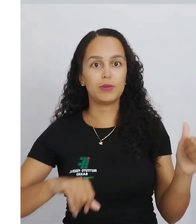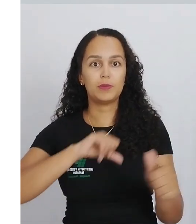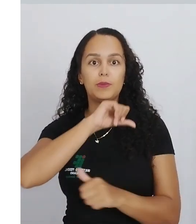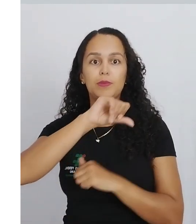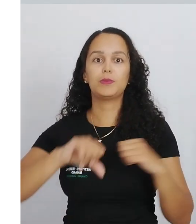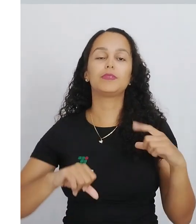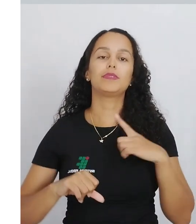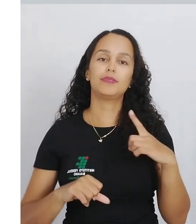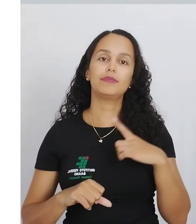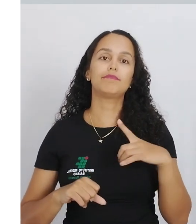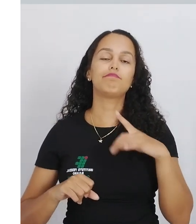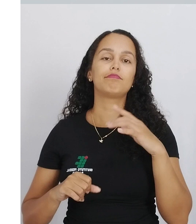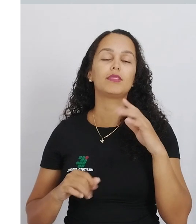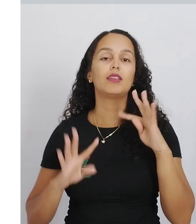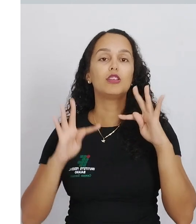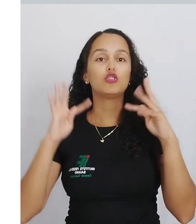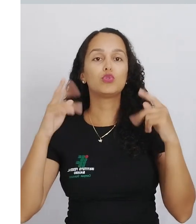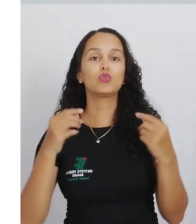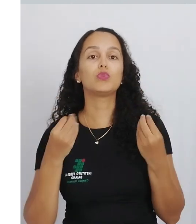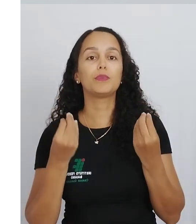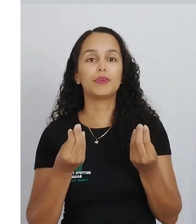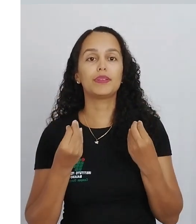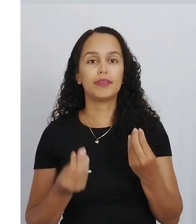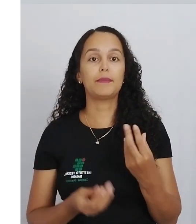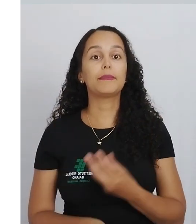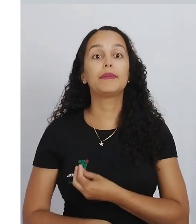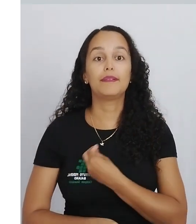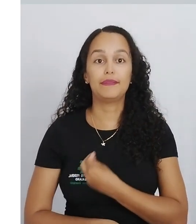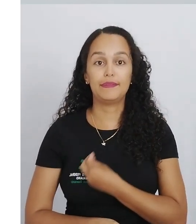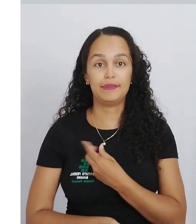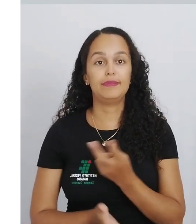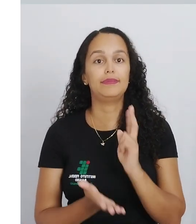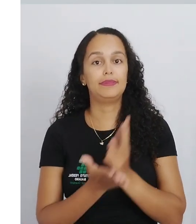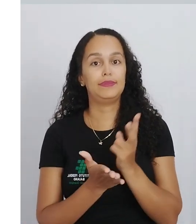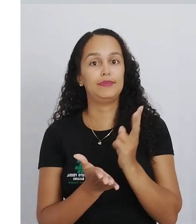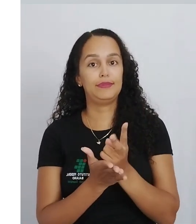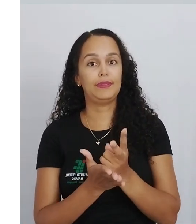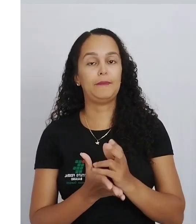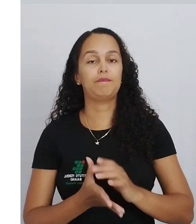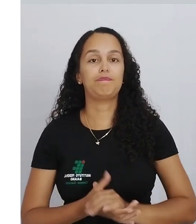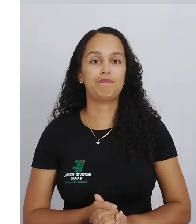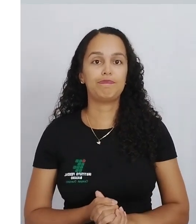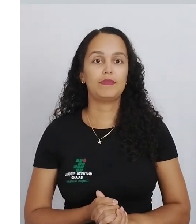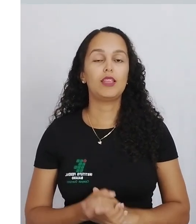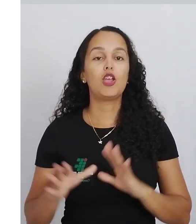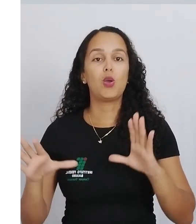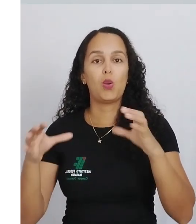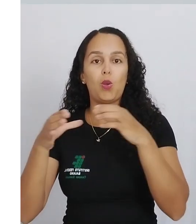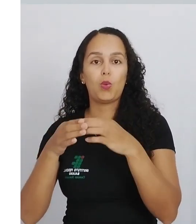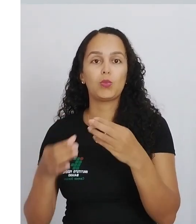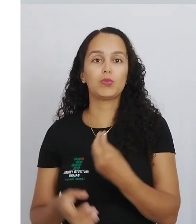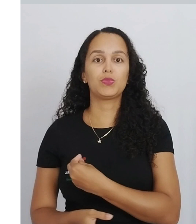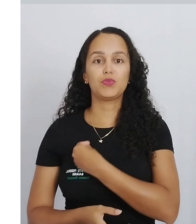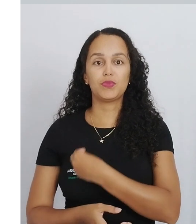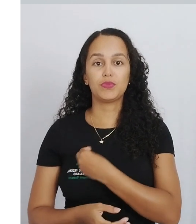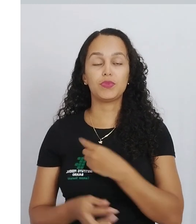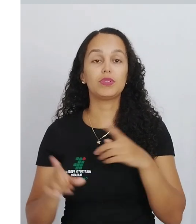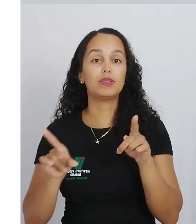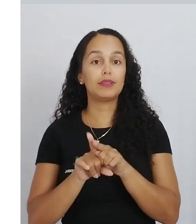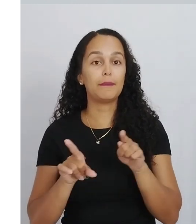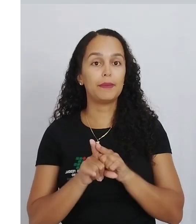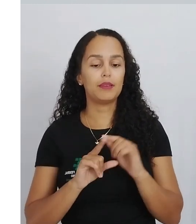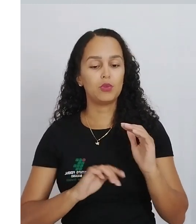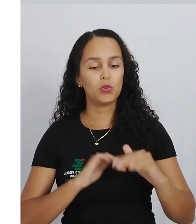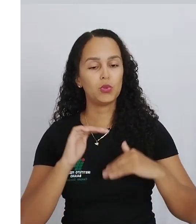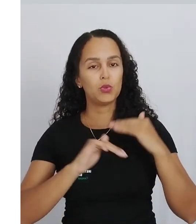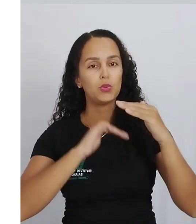torno deles. Tudo para que a gente possa, né, preservar a nossa sobrevivência. Os seres vivos também eles são capazes de evoluir, né? A